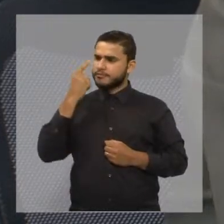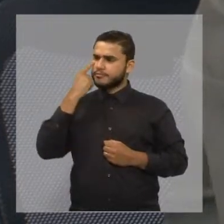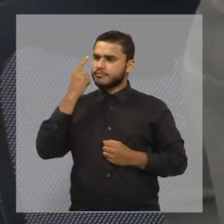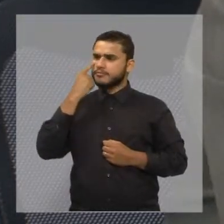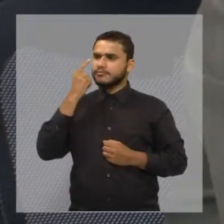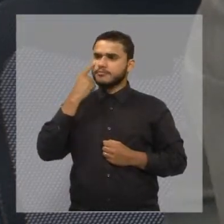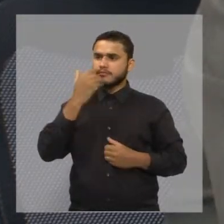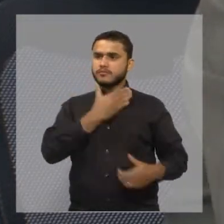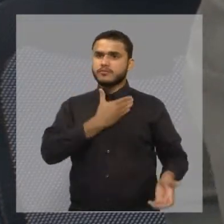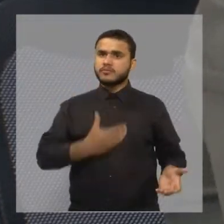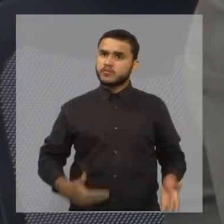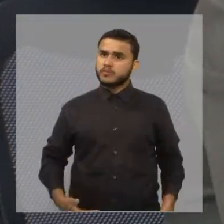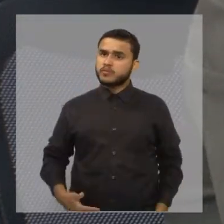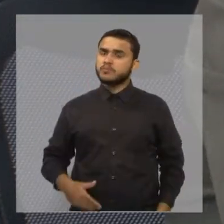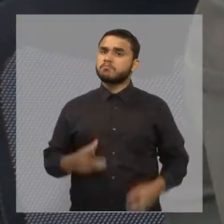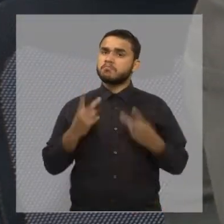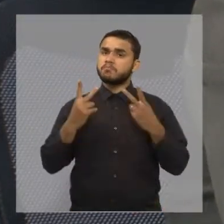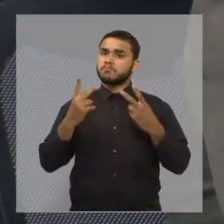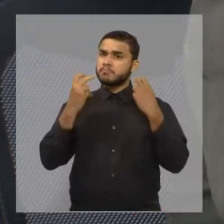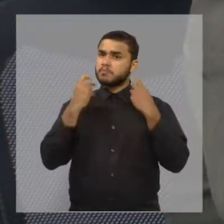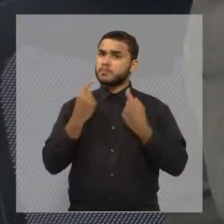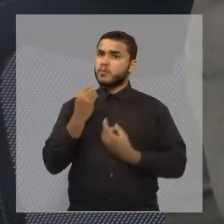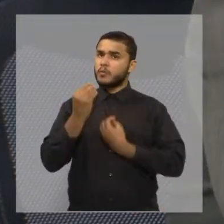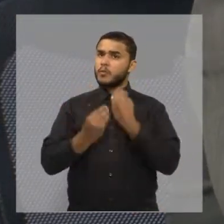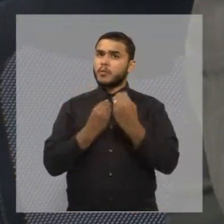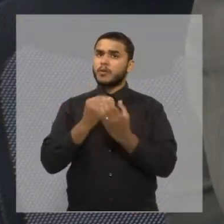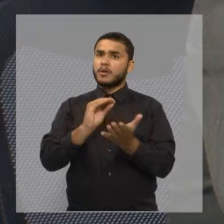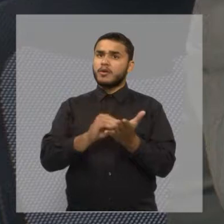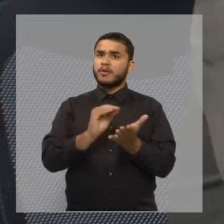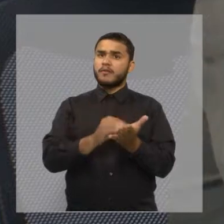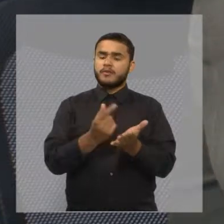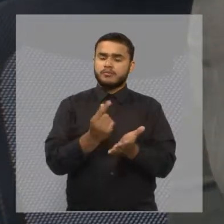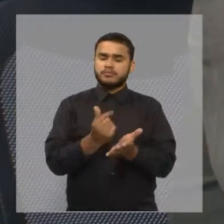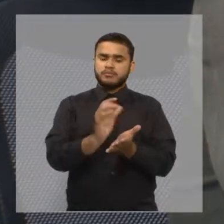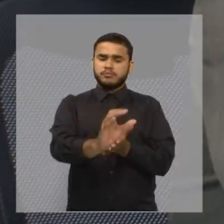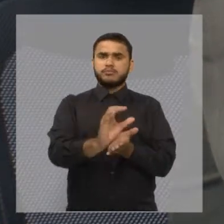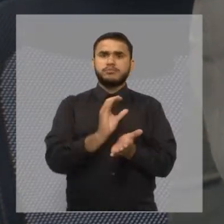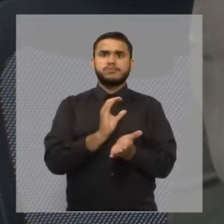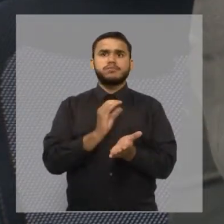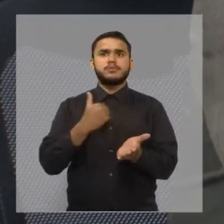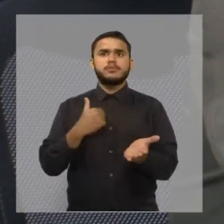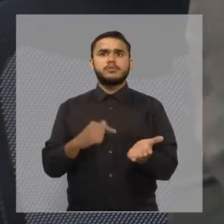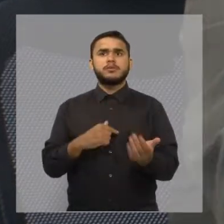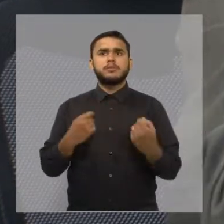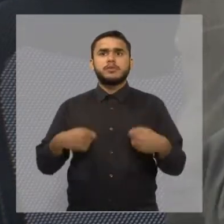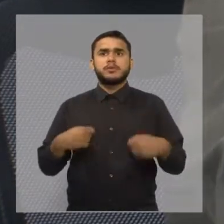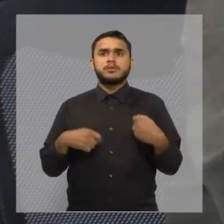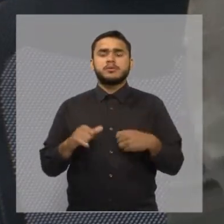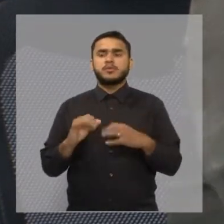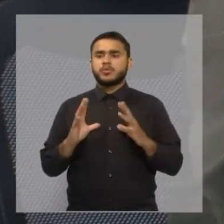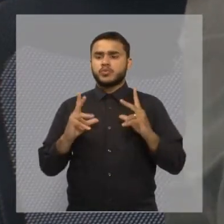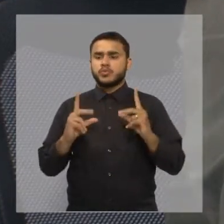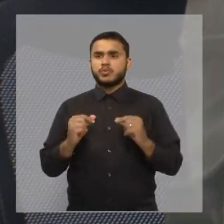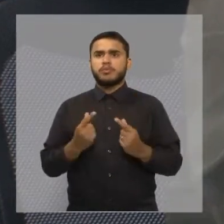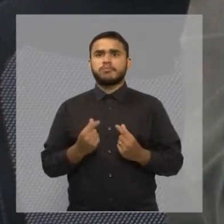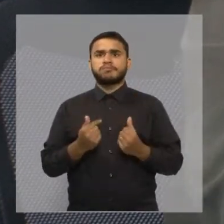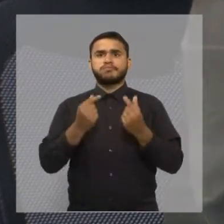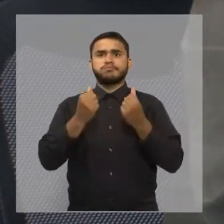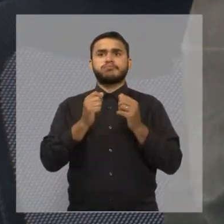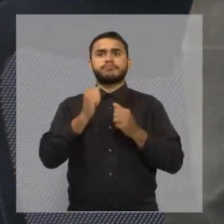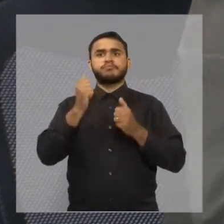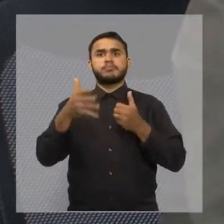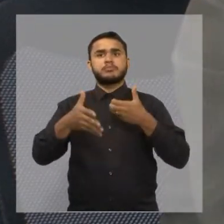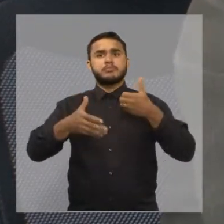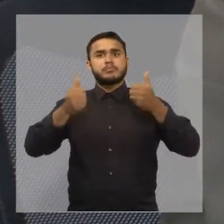um sinal de alerta muito forte com relação aos recursos que são necessários para fazer frente às despesas dos estados.